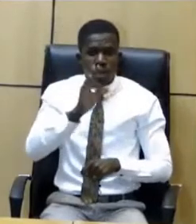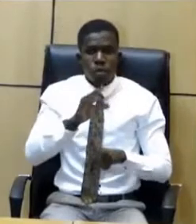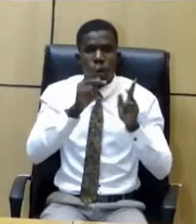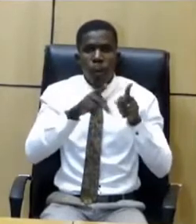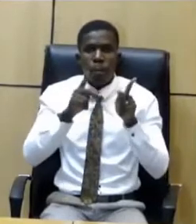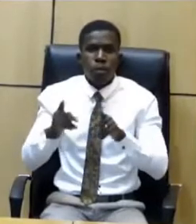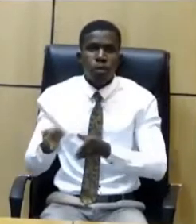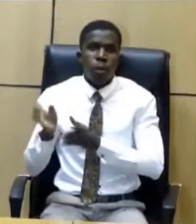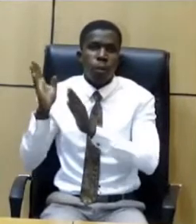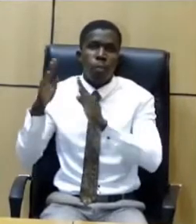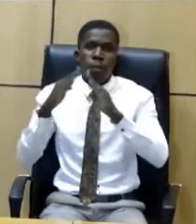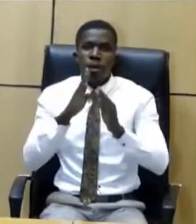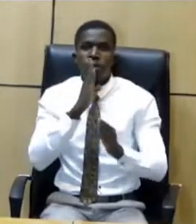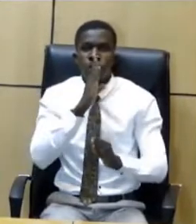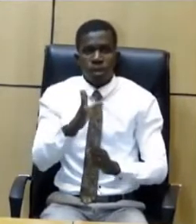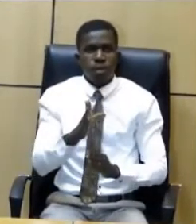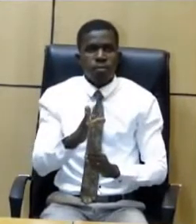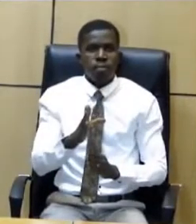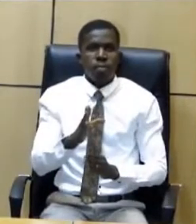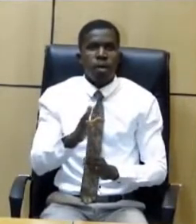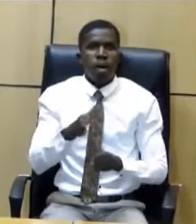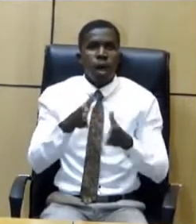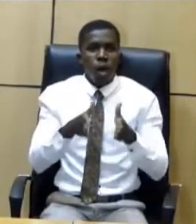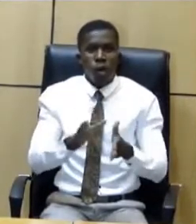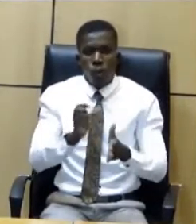uma alta na província do Bié.